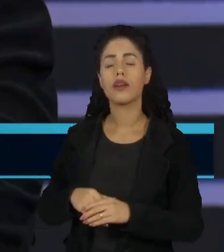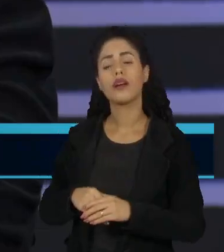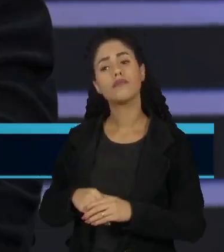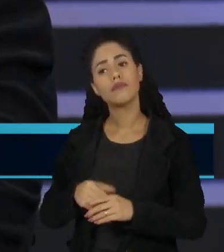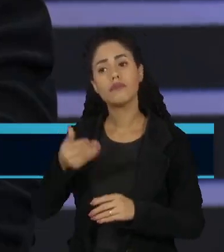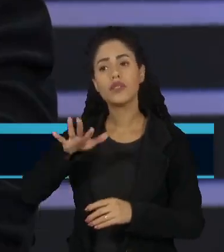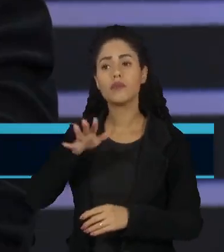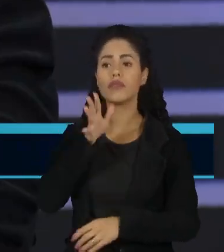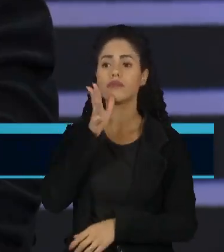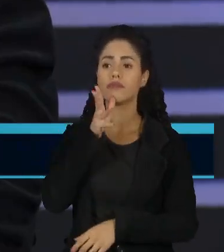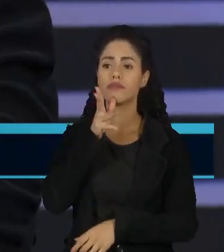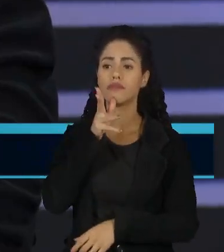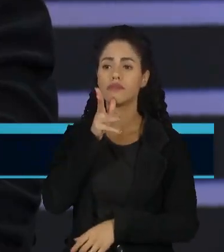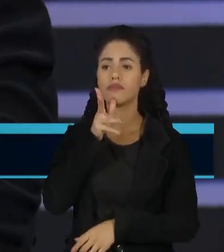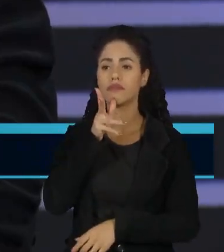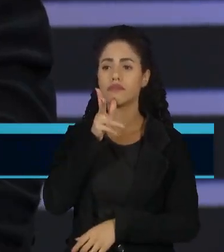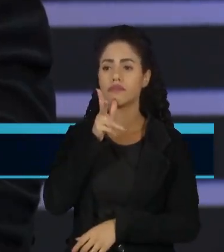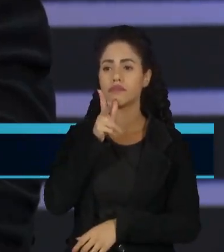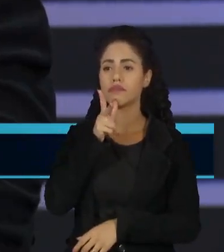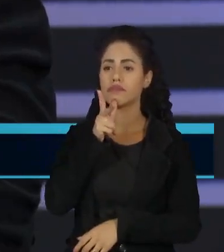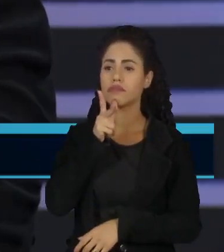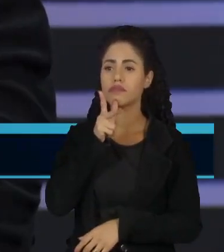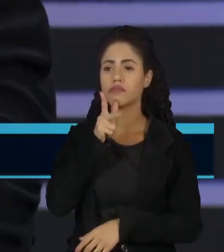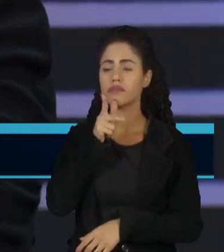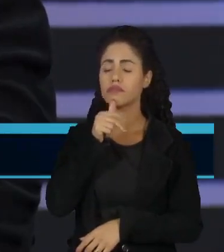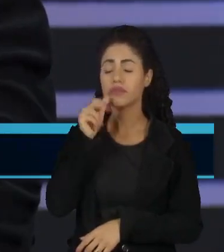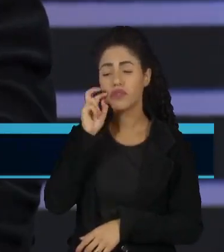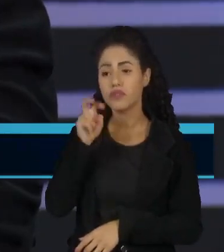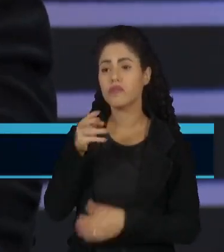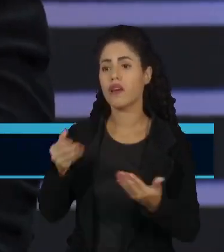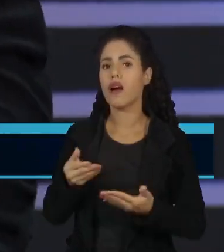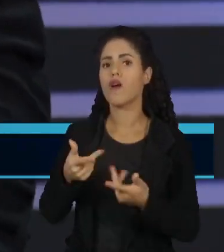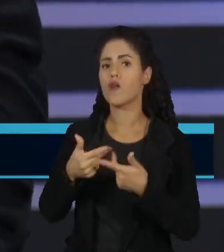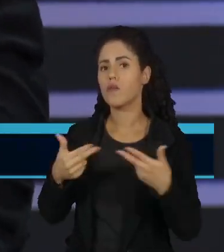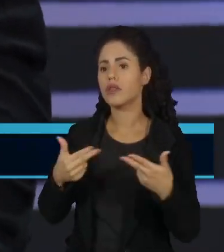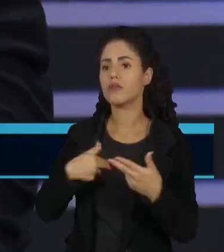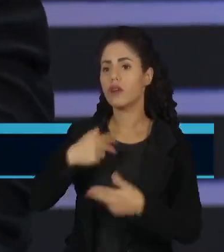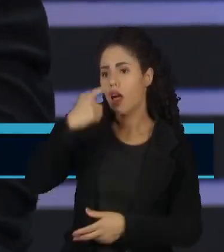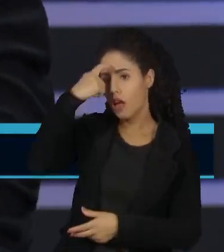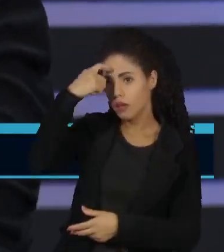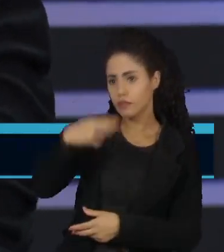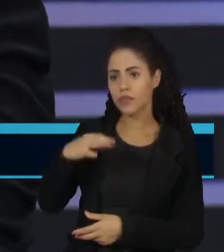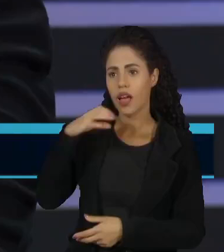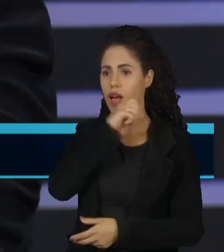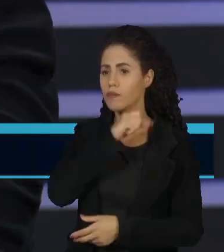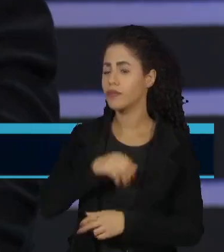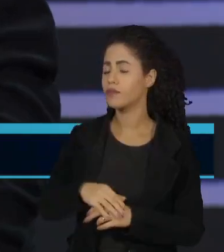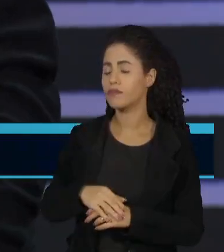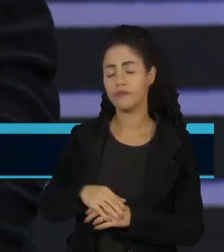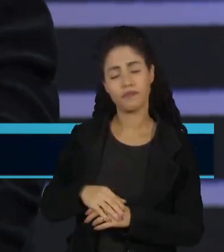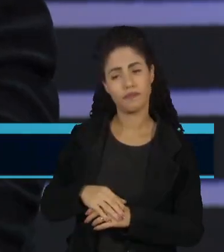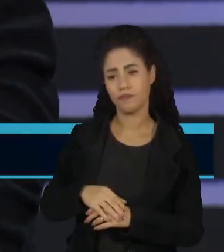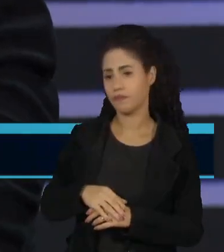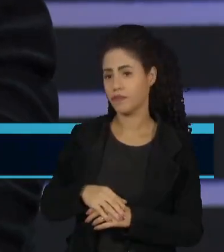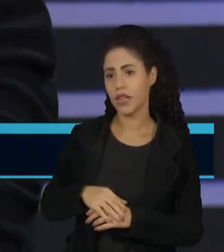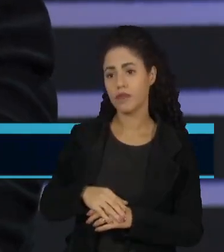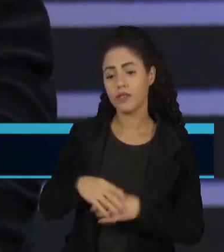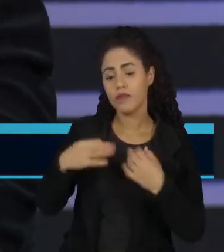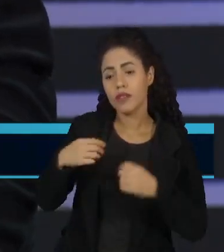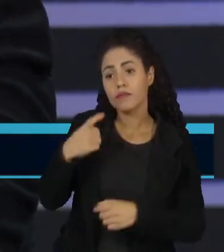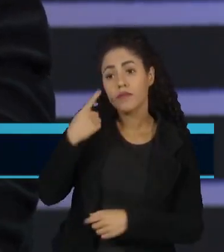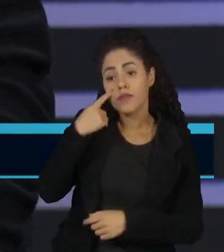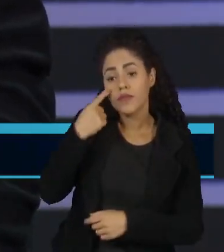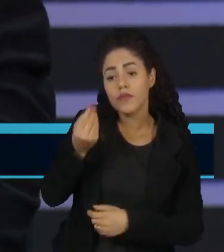lentamente, né? Não é algo que está conectado apenas a uma questão de consciência imediata. Isso tem a ver com convicções um pouco